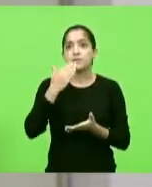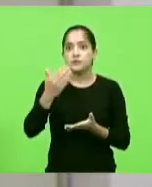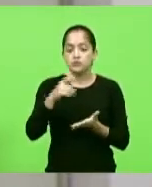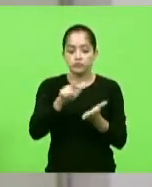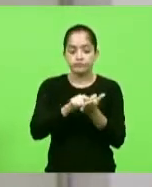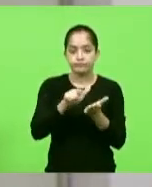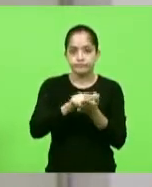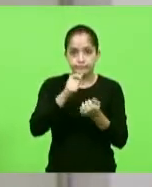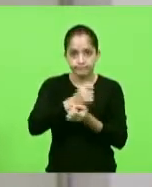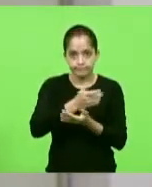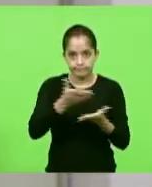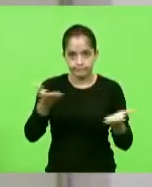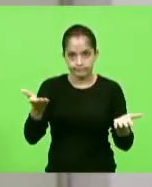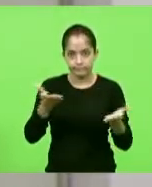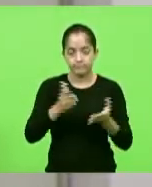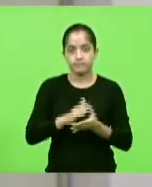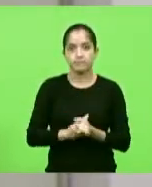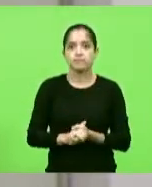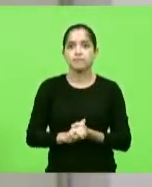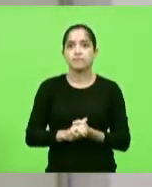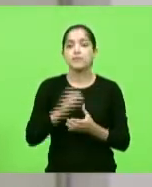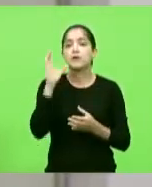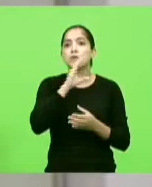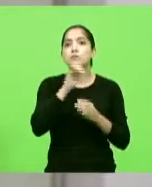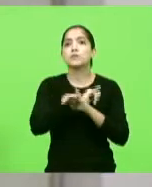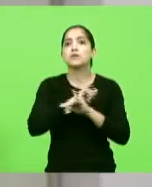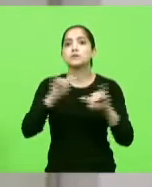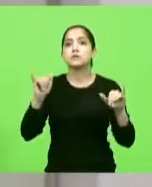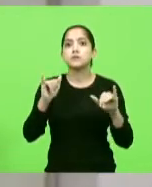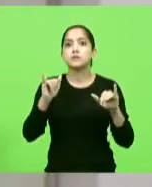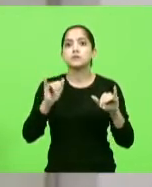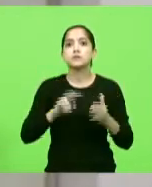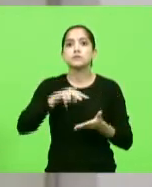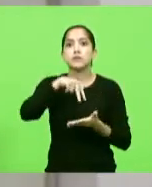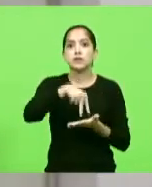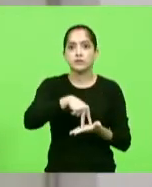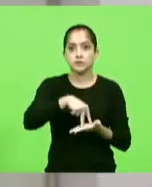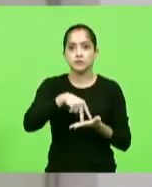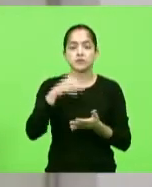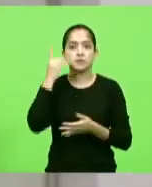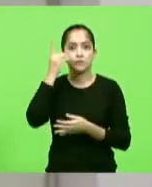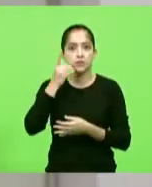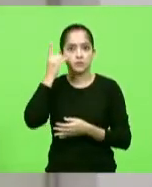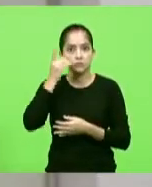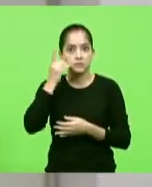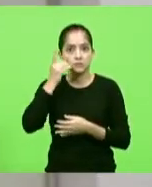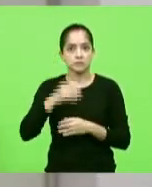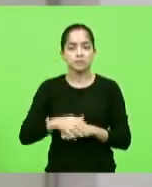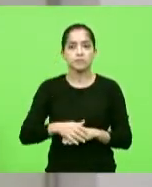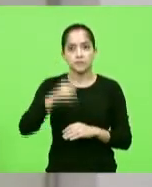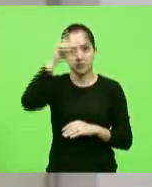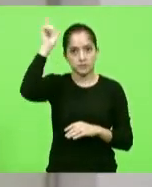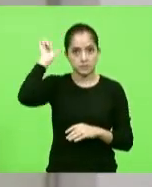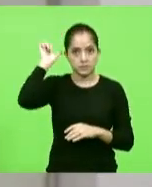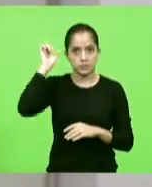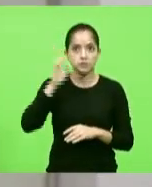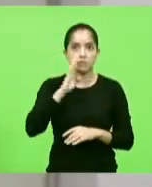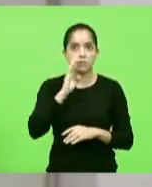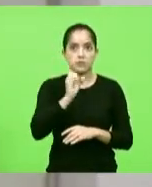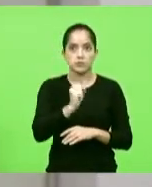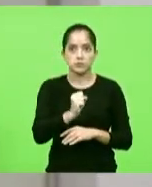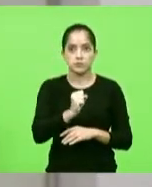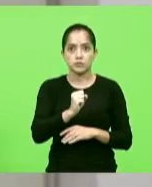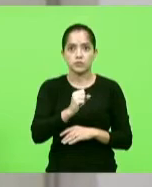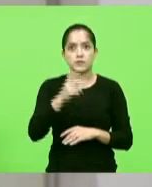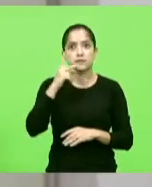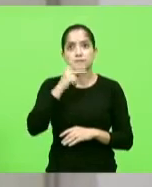solicitou que se procedesse à distribuição. Breves comunicações. Fizeram uso da palavra os senhores deputados, Sargento Lima, Bruno Souza,